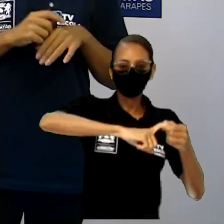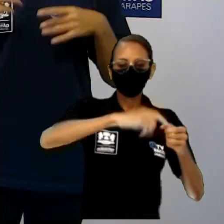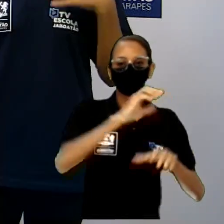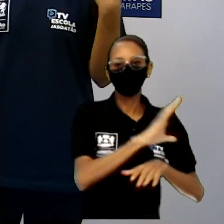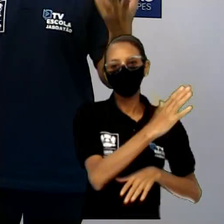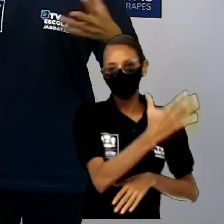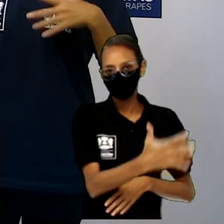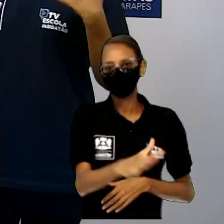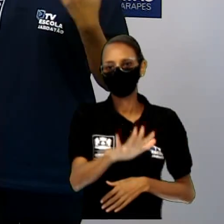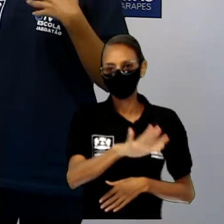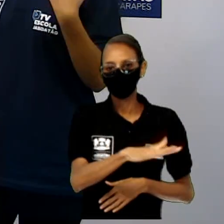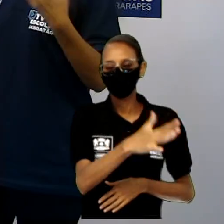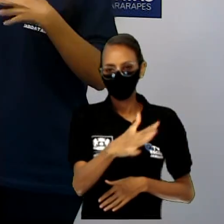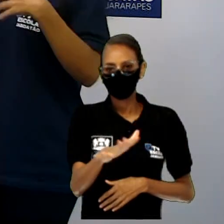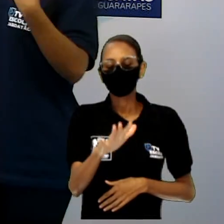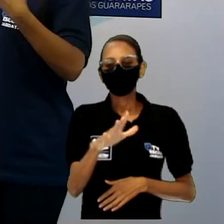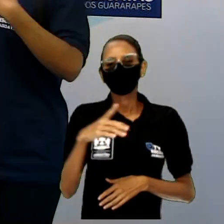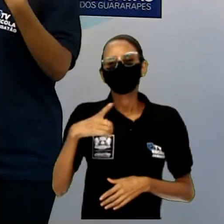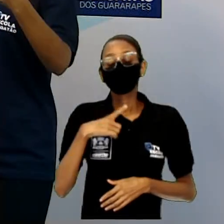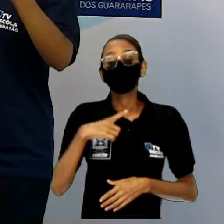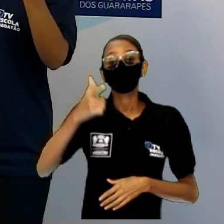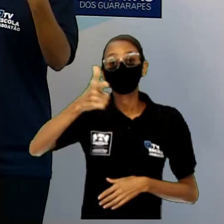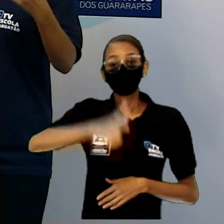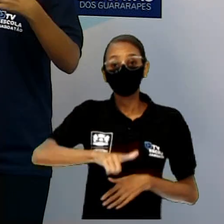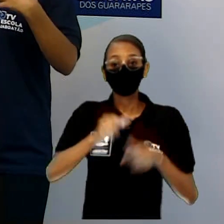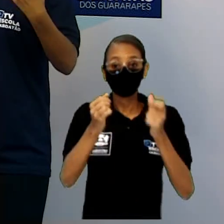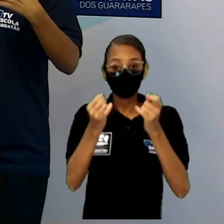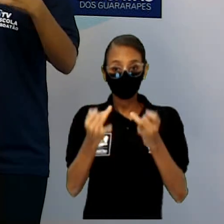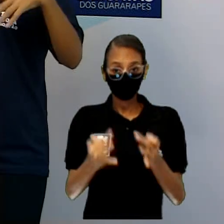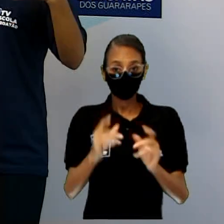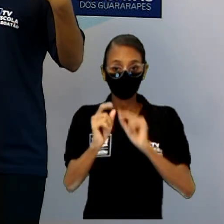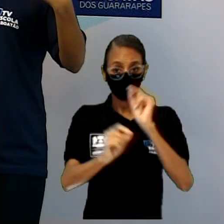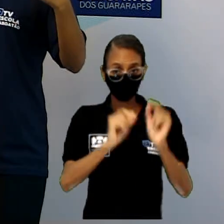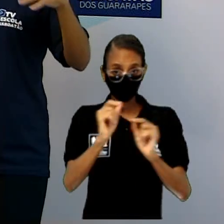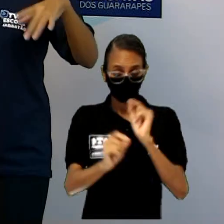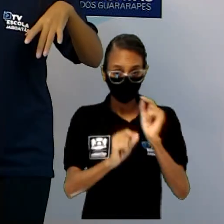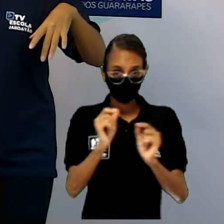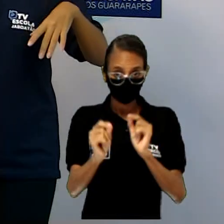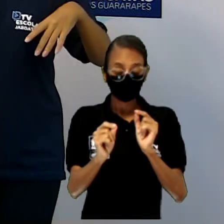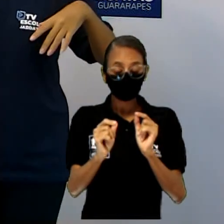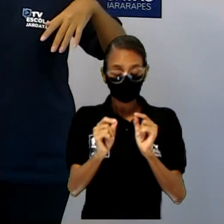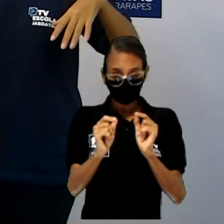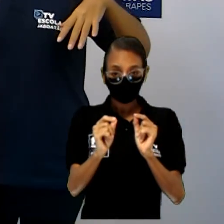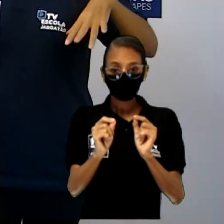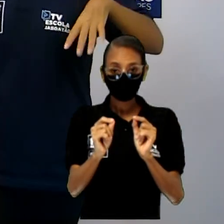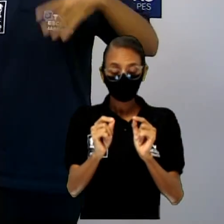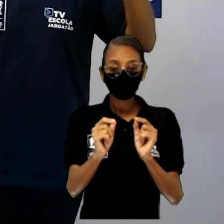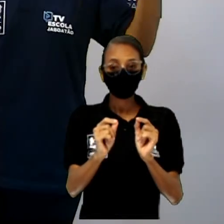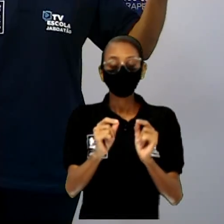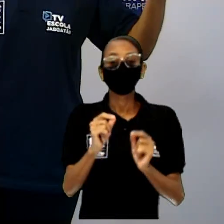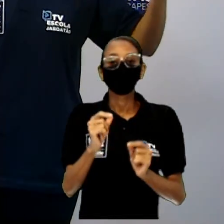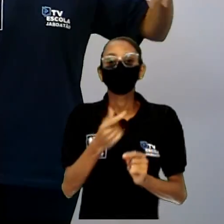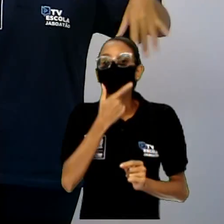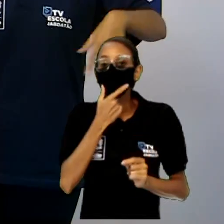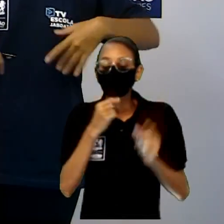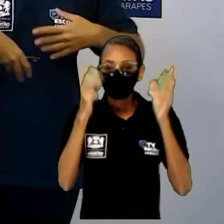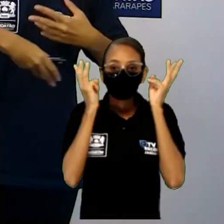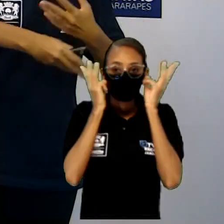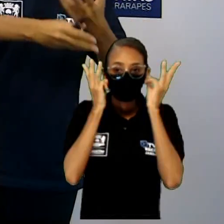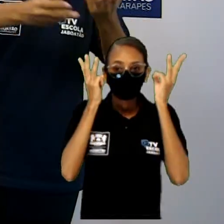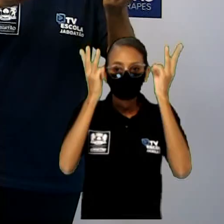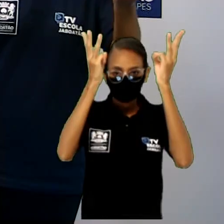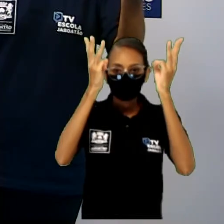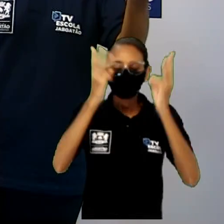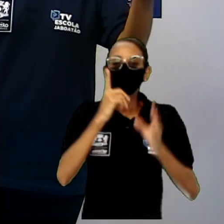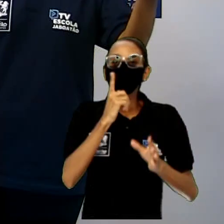E tem até um fato ali histórico, né, enfim, que é narrado na Bíblia, que é justamente o quê? Que é quando Moisés, ele abre